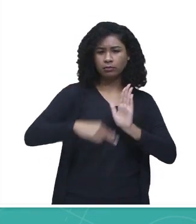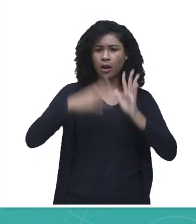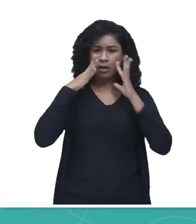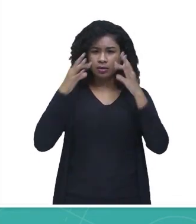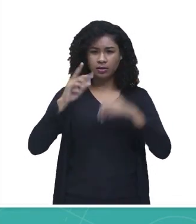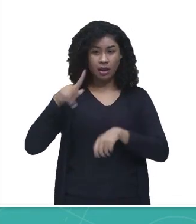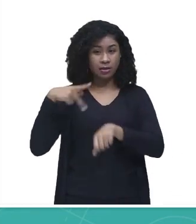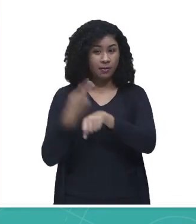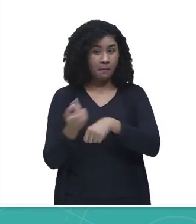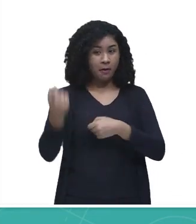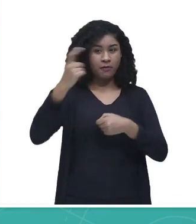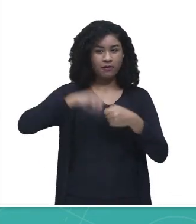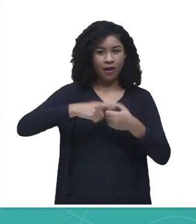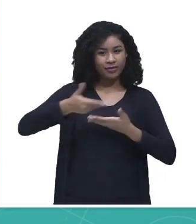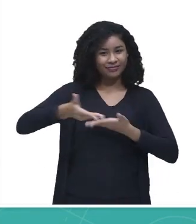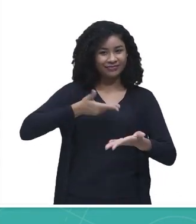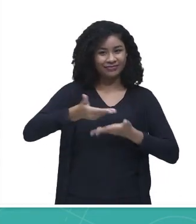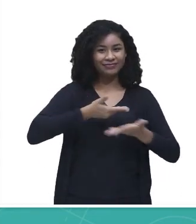interagir.